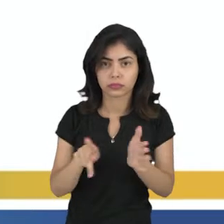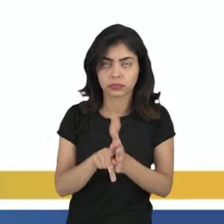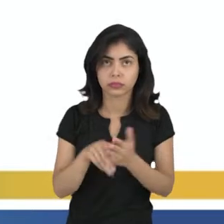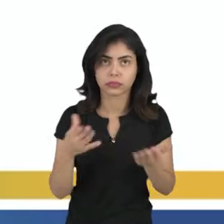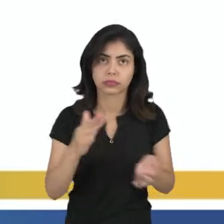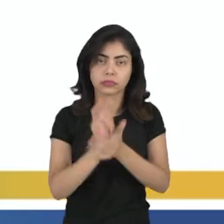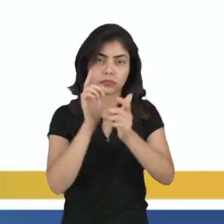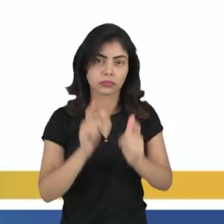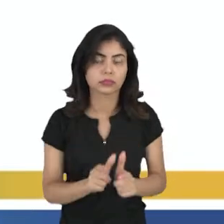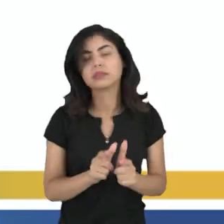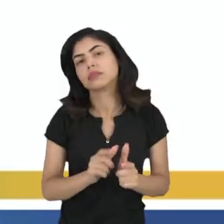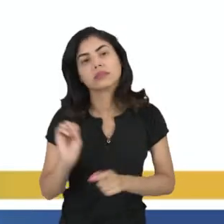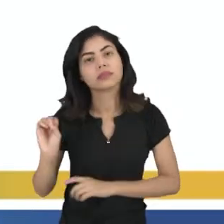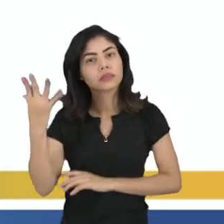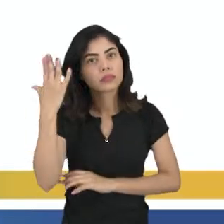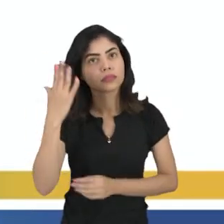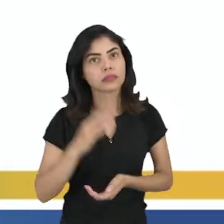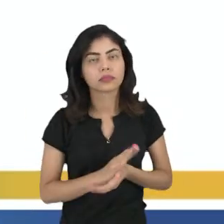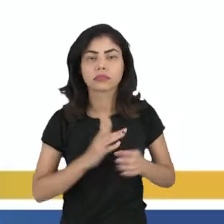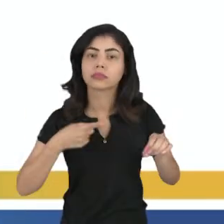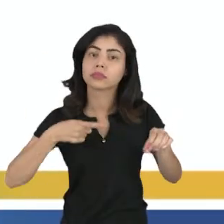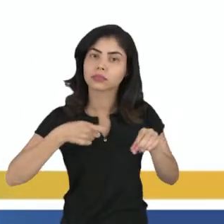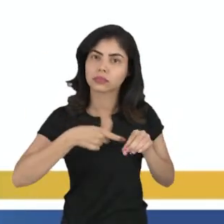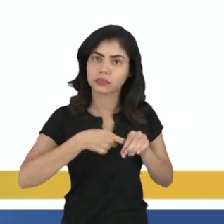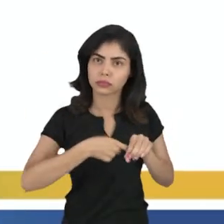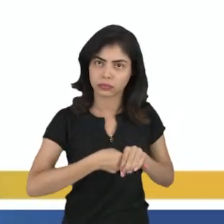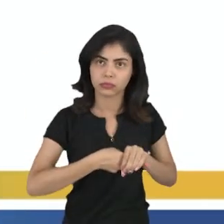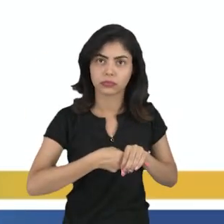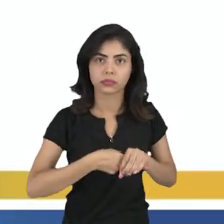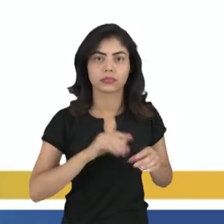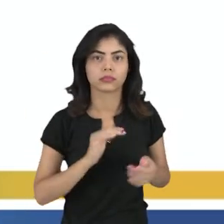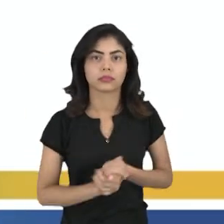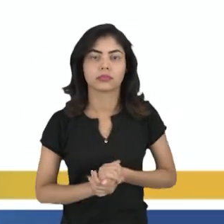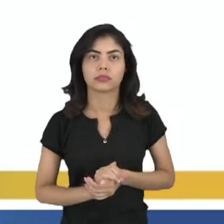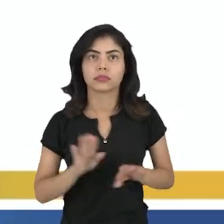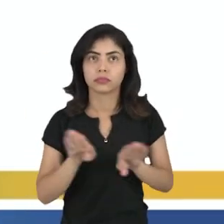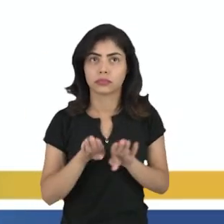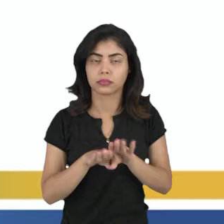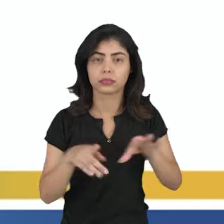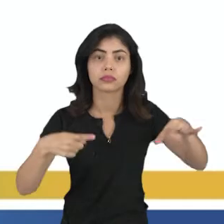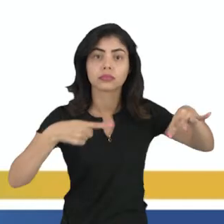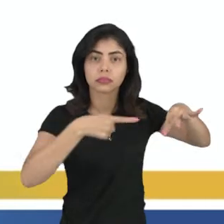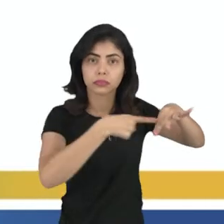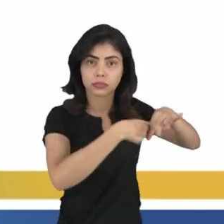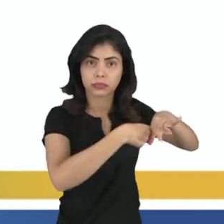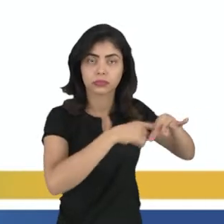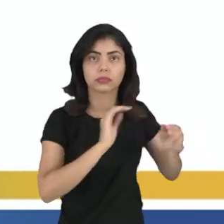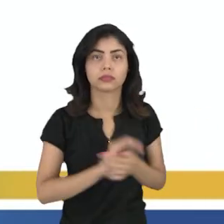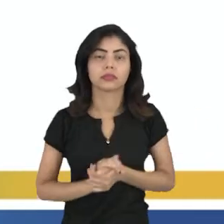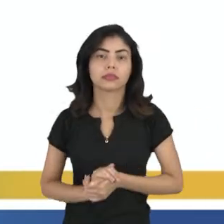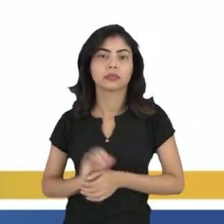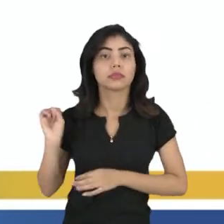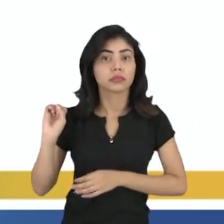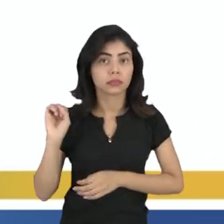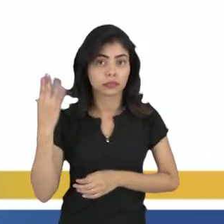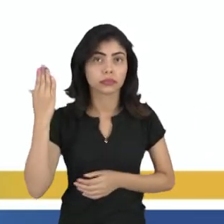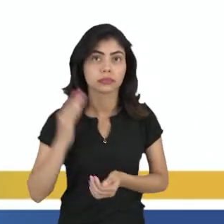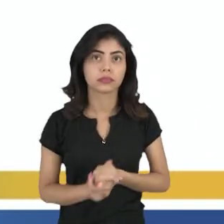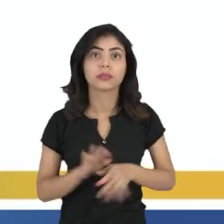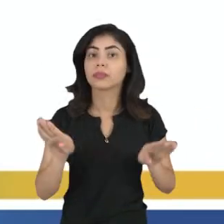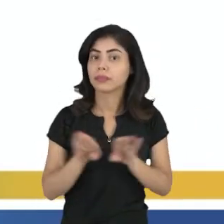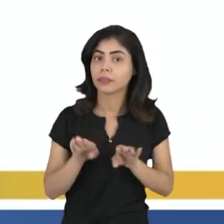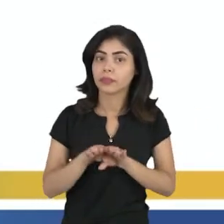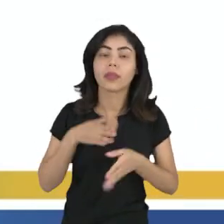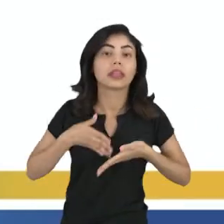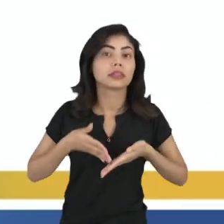o local onde acontece a cópula no processo da relação sexual. Também é o local por onde sai o